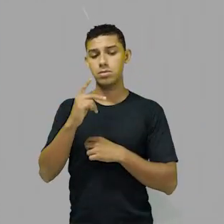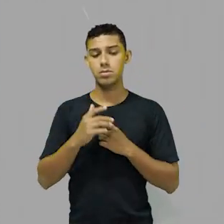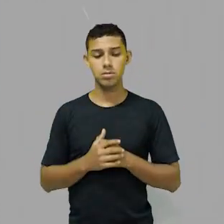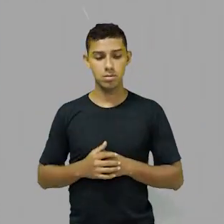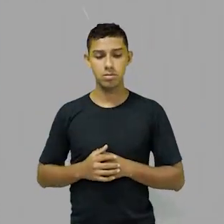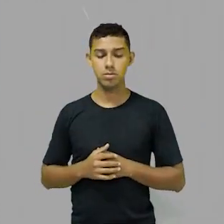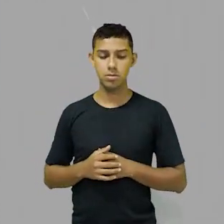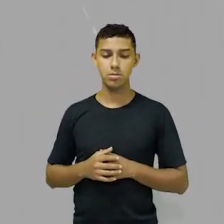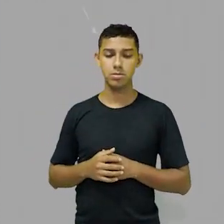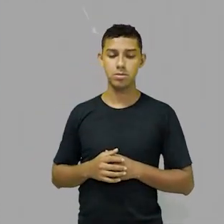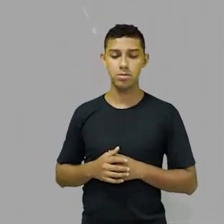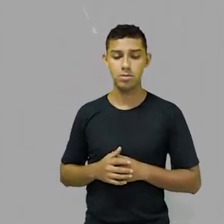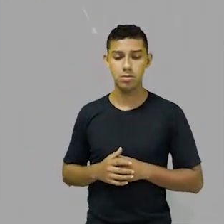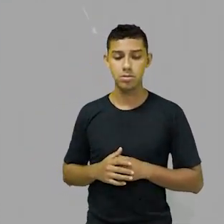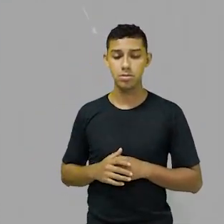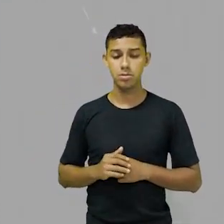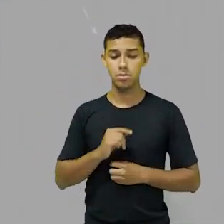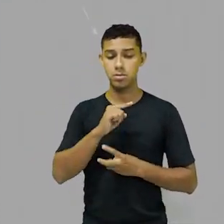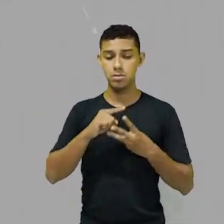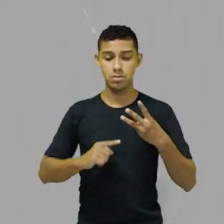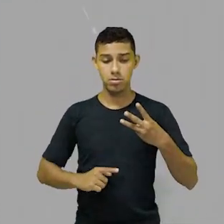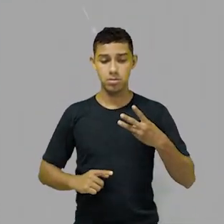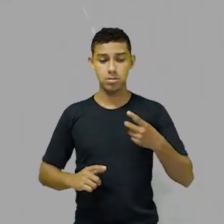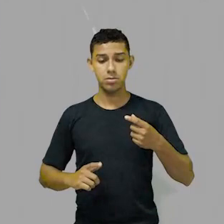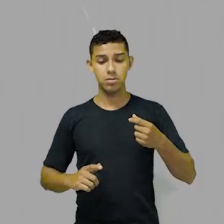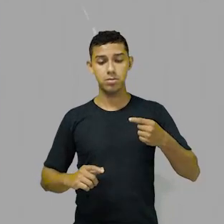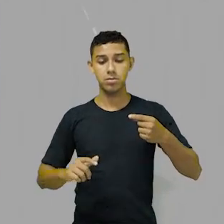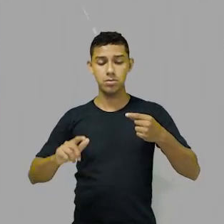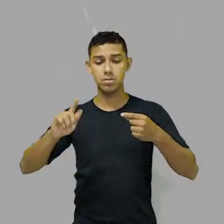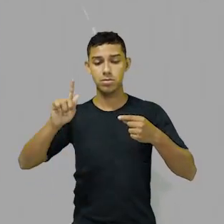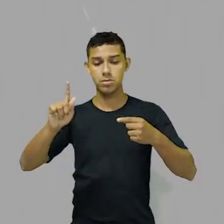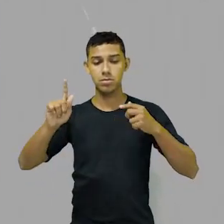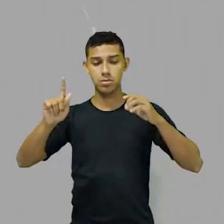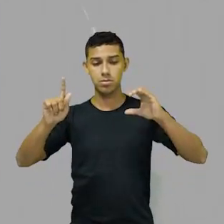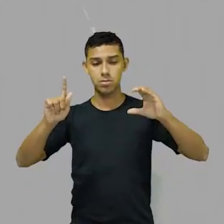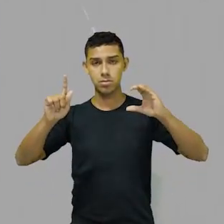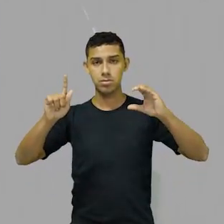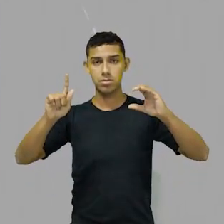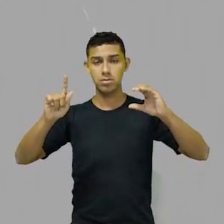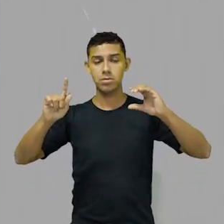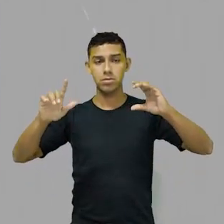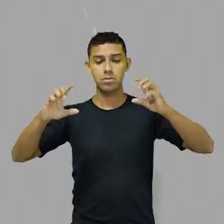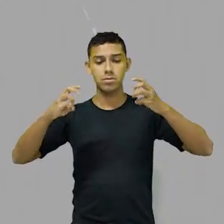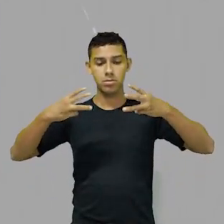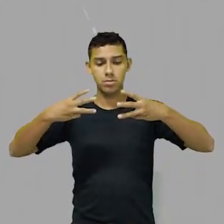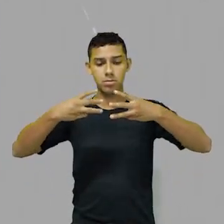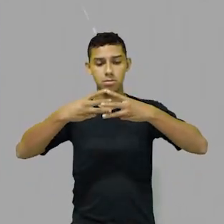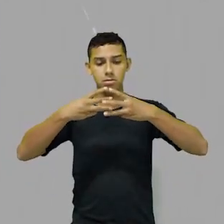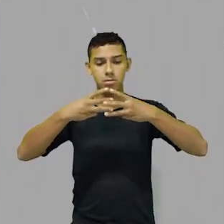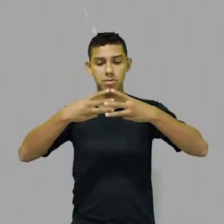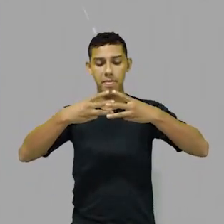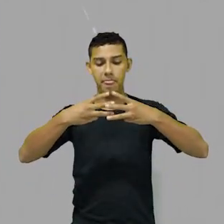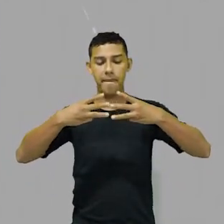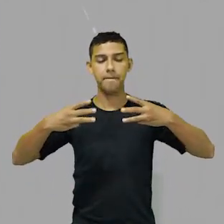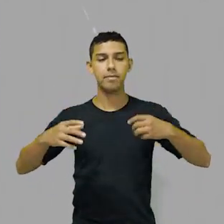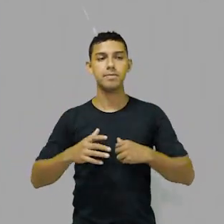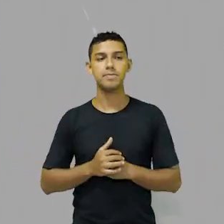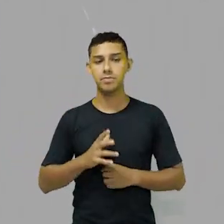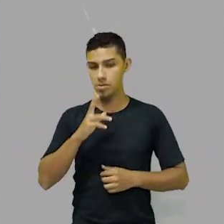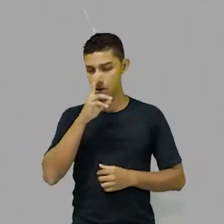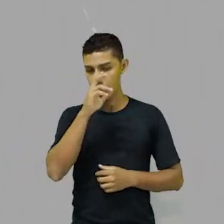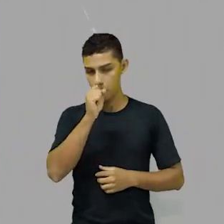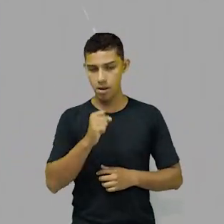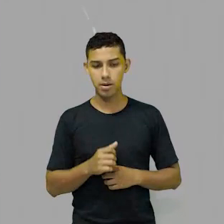hidrogênio. Já a ligação que ocorre entre guanina e citosina são 3. Então, é uma ligação mais forte entre essas